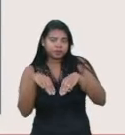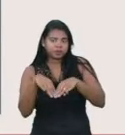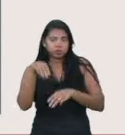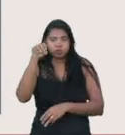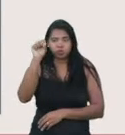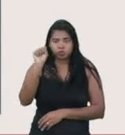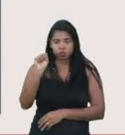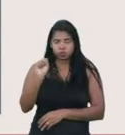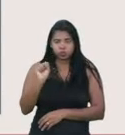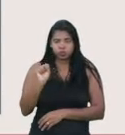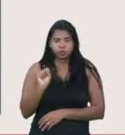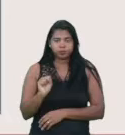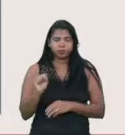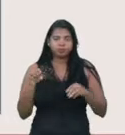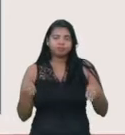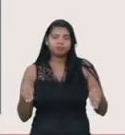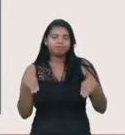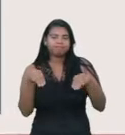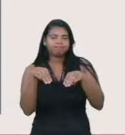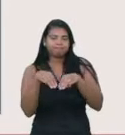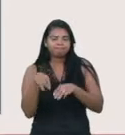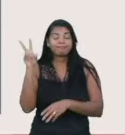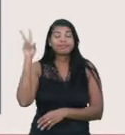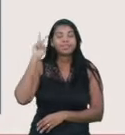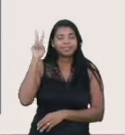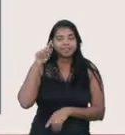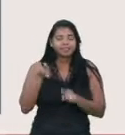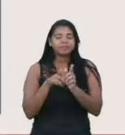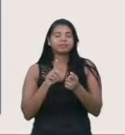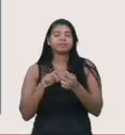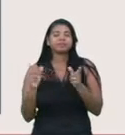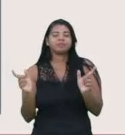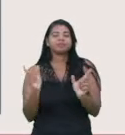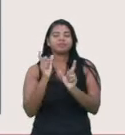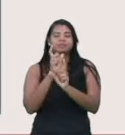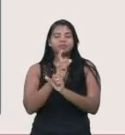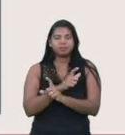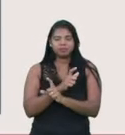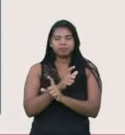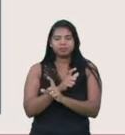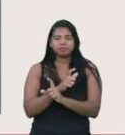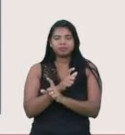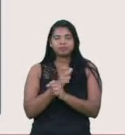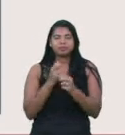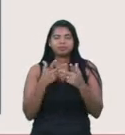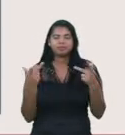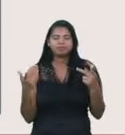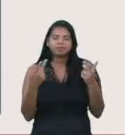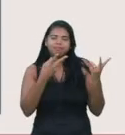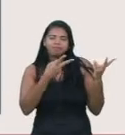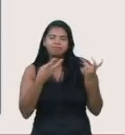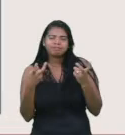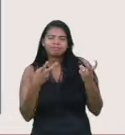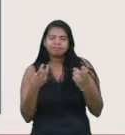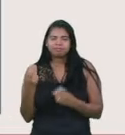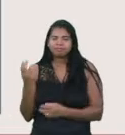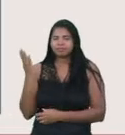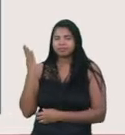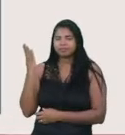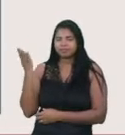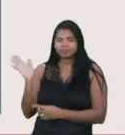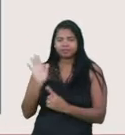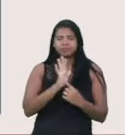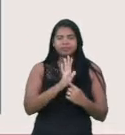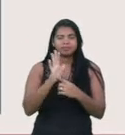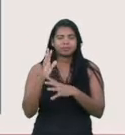polo sul magnético. Lembrando que essas inversões, elas são contrárias. Uma coisa que eu queria chamar a sua atenção é que note que nos